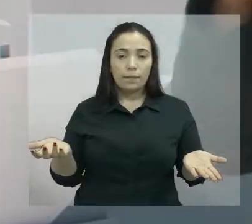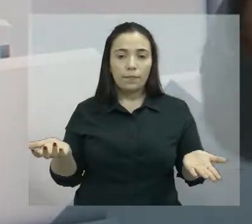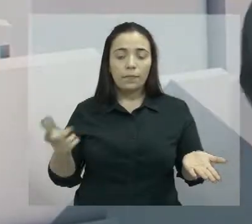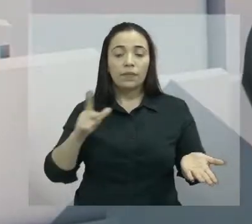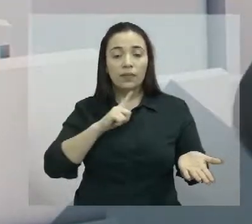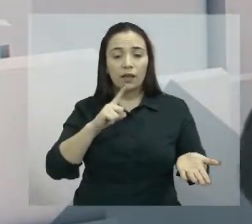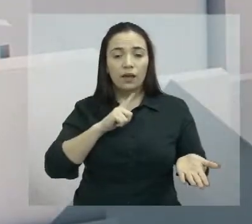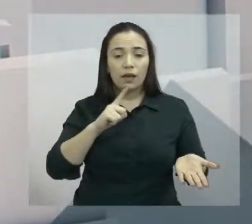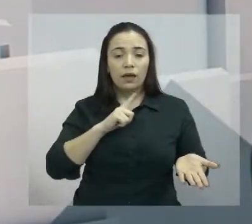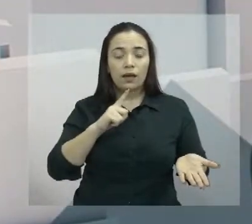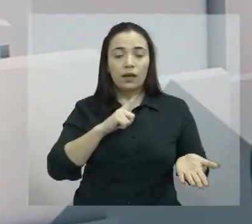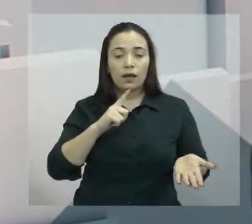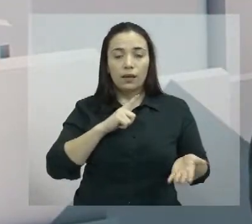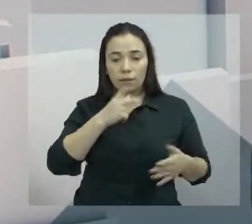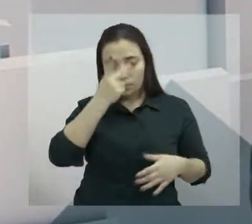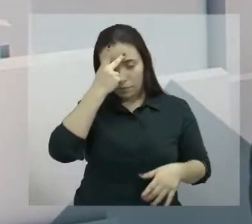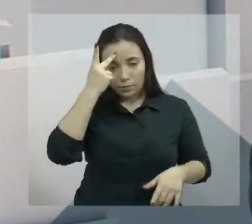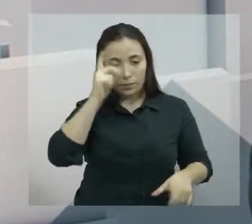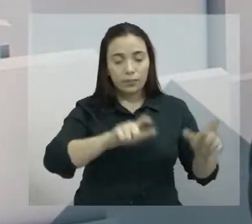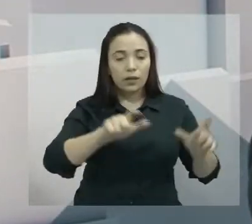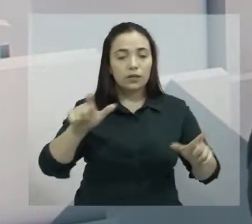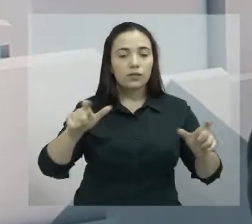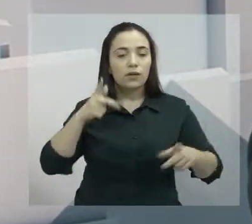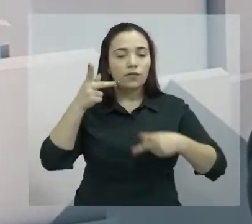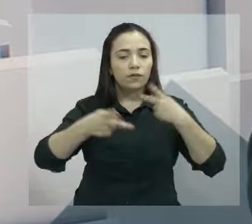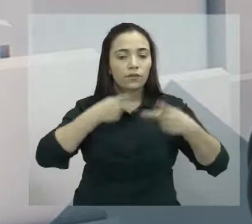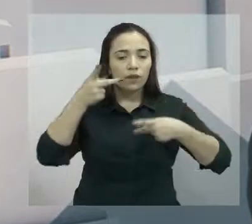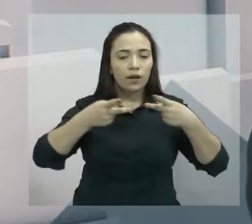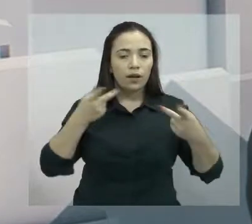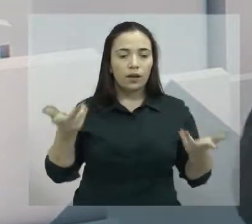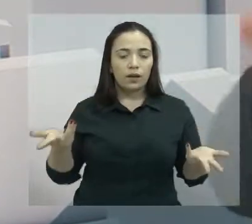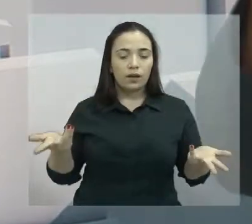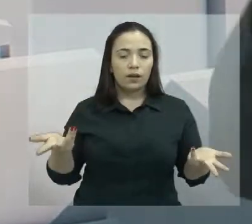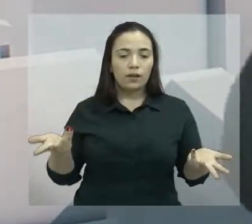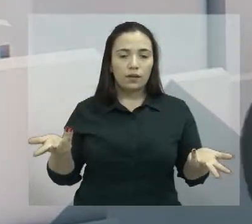essa indústria, né, que as pessoas, né, falam que